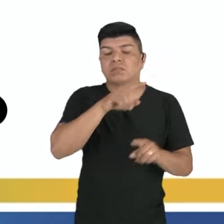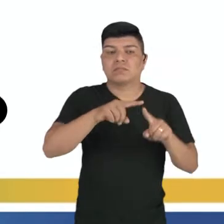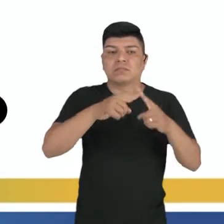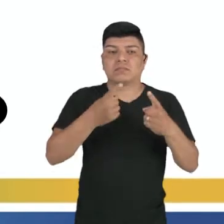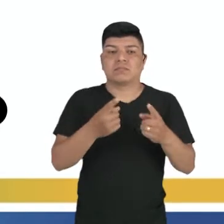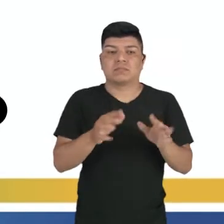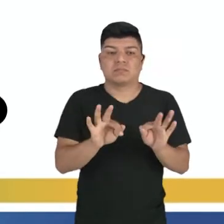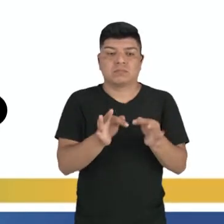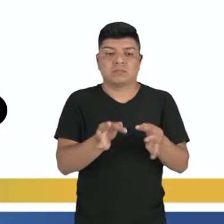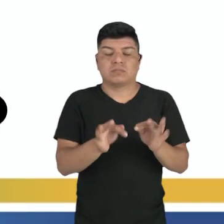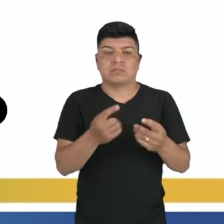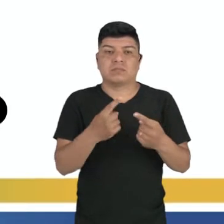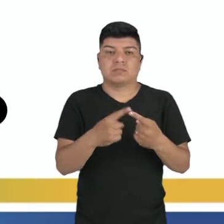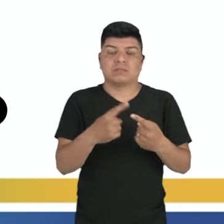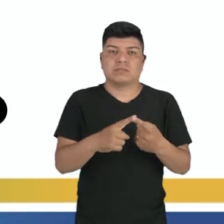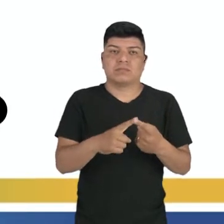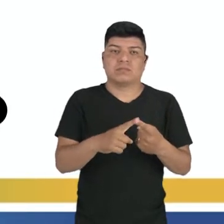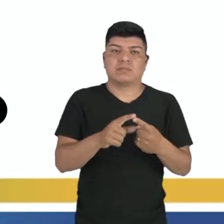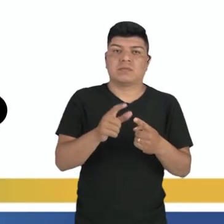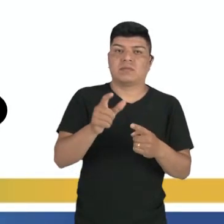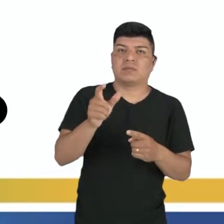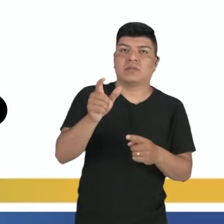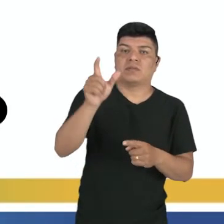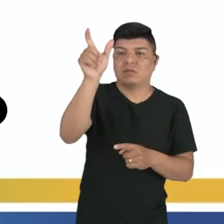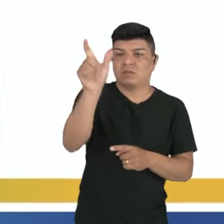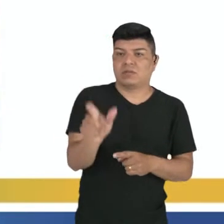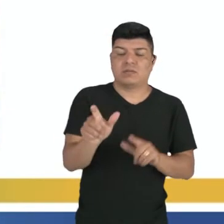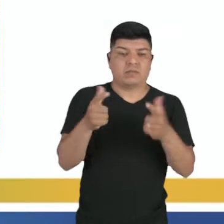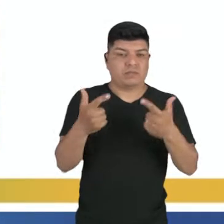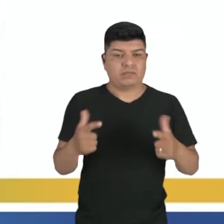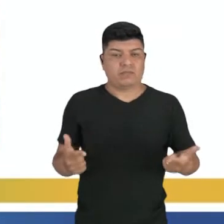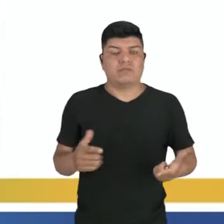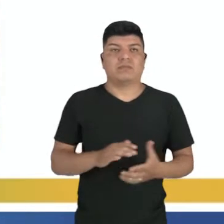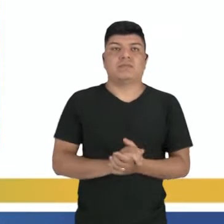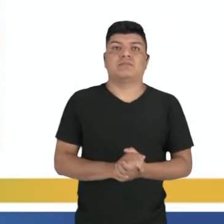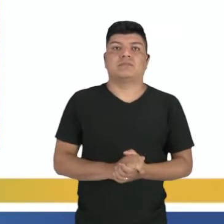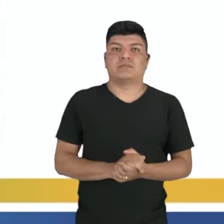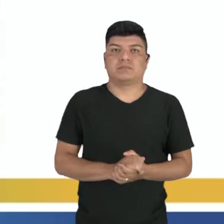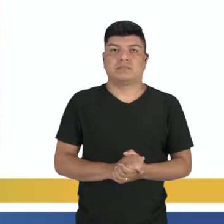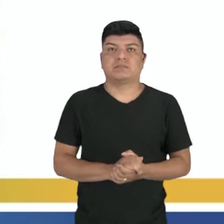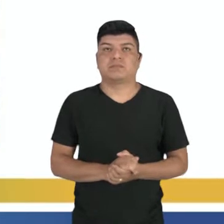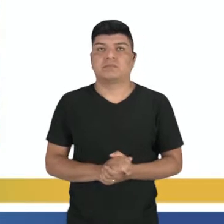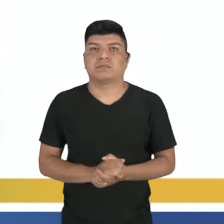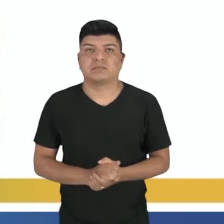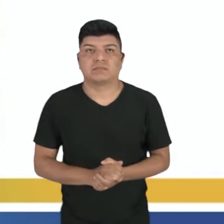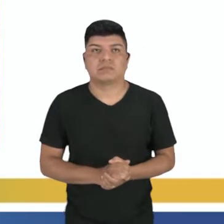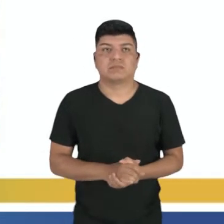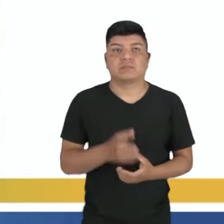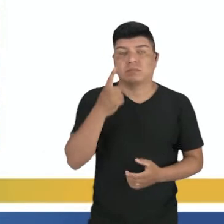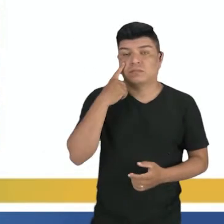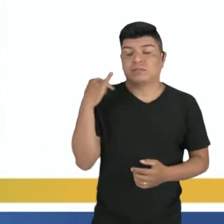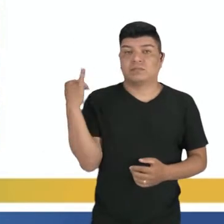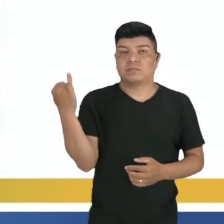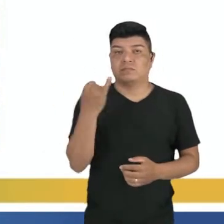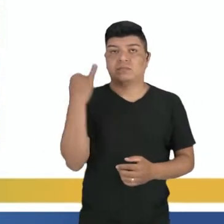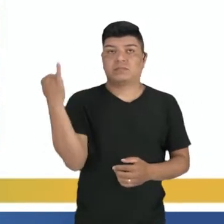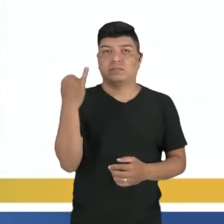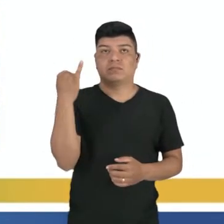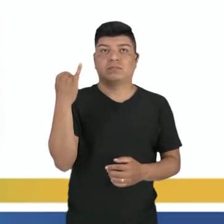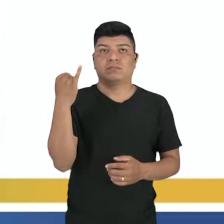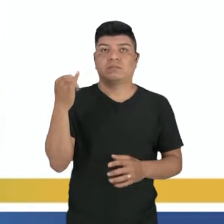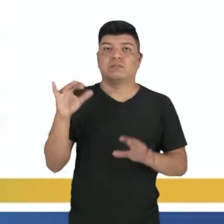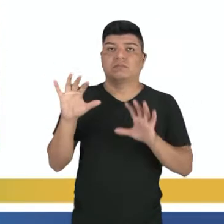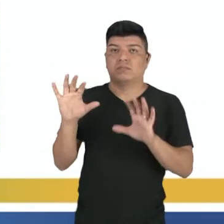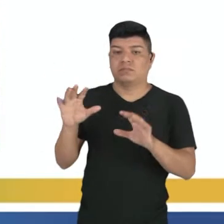são simples porque eles são até mesmo invertebrados. E aí, o que a gente tem de importante acerca